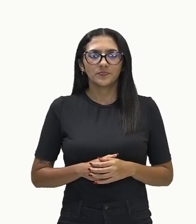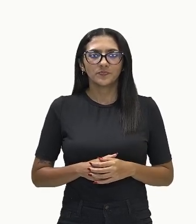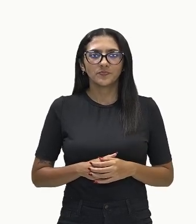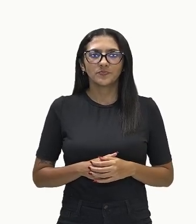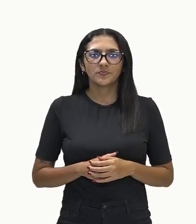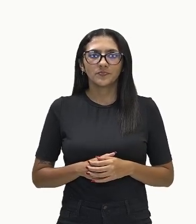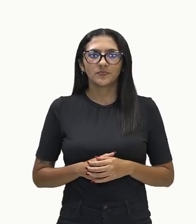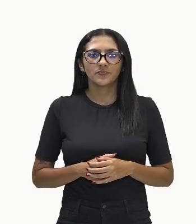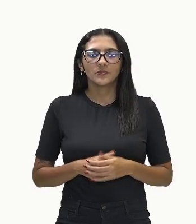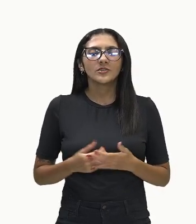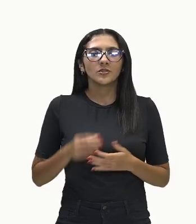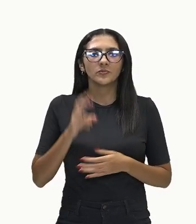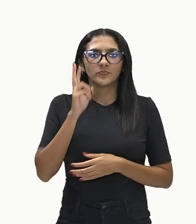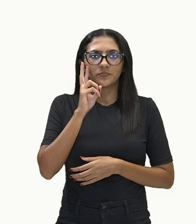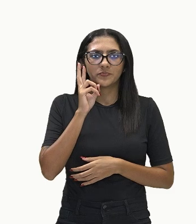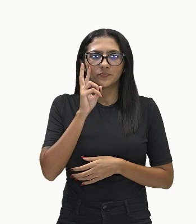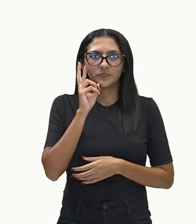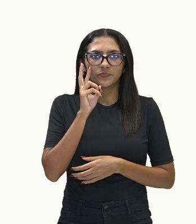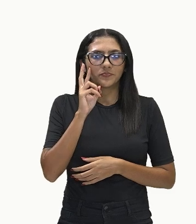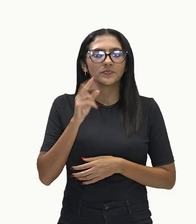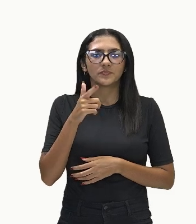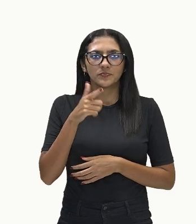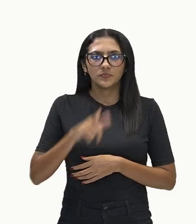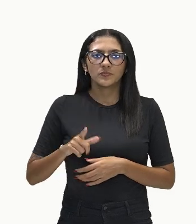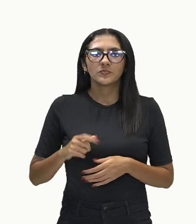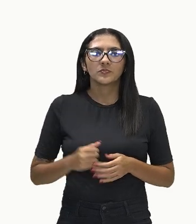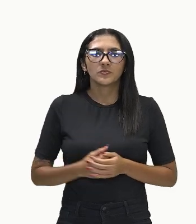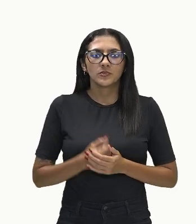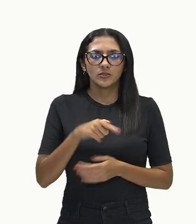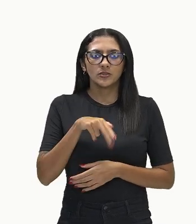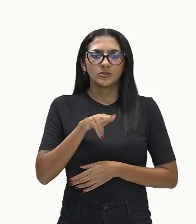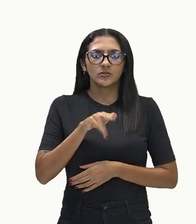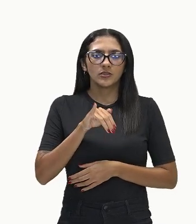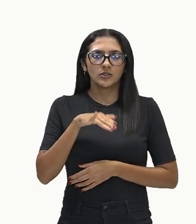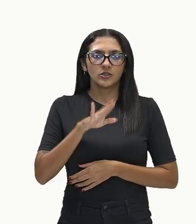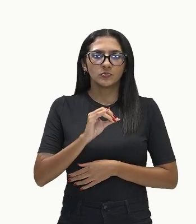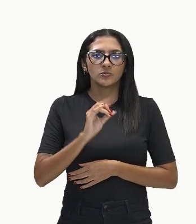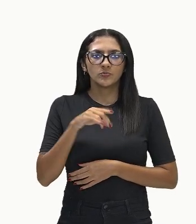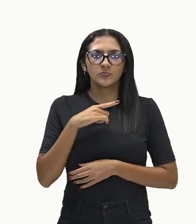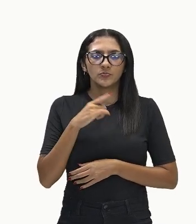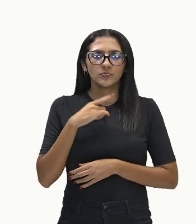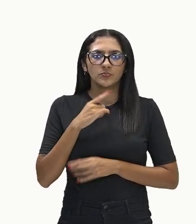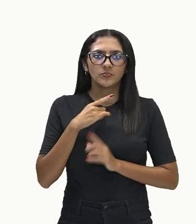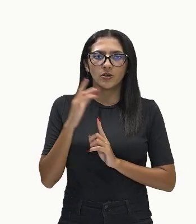intestino delgado, né, no duodeno, o quimo sofre a ação